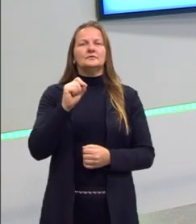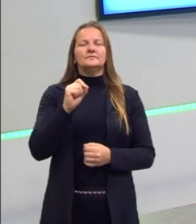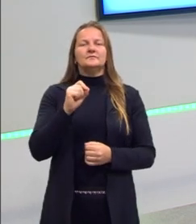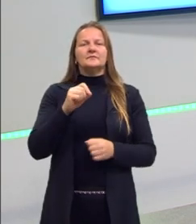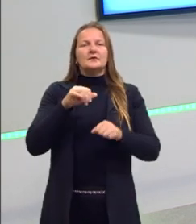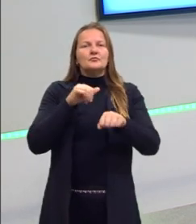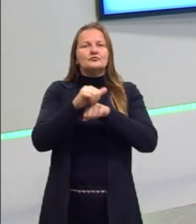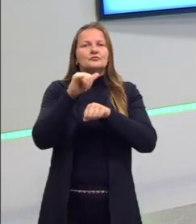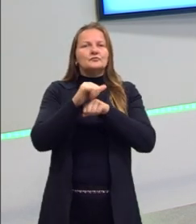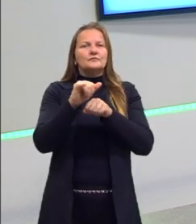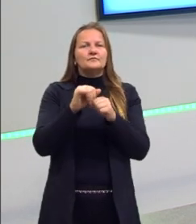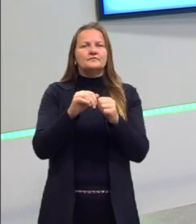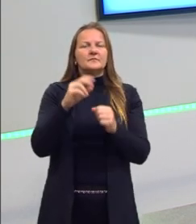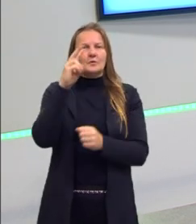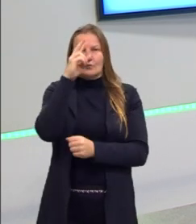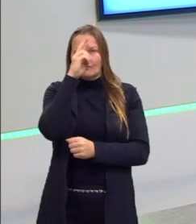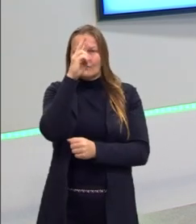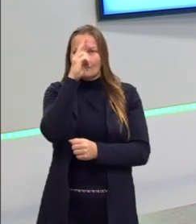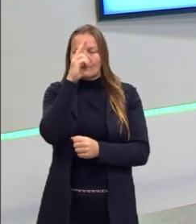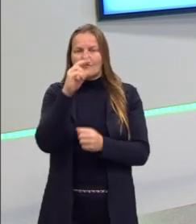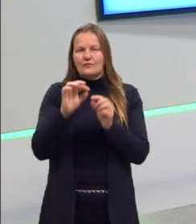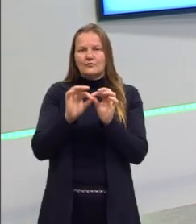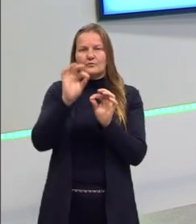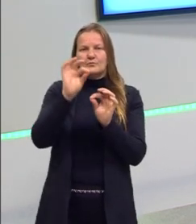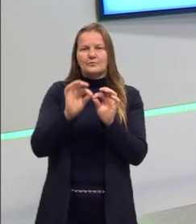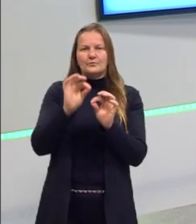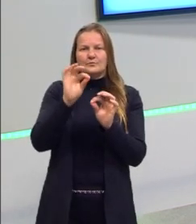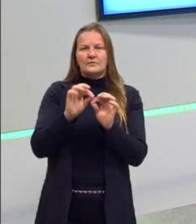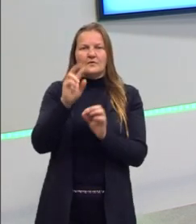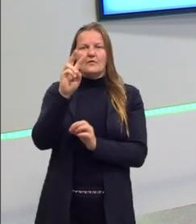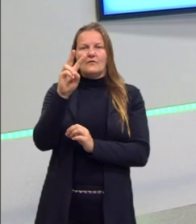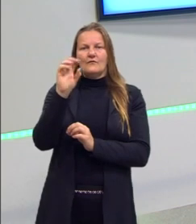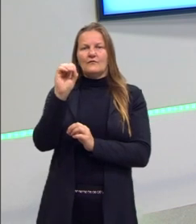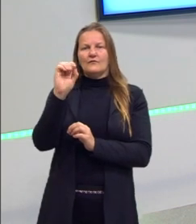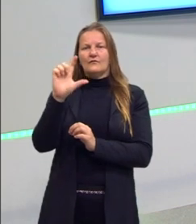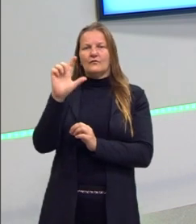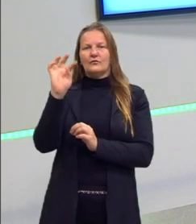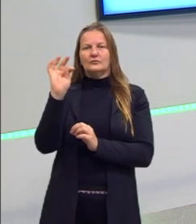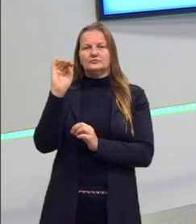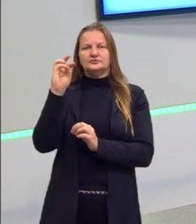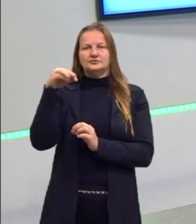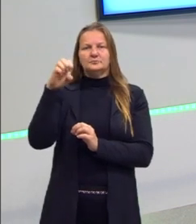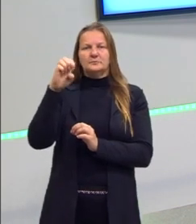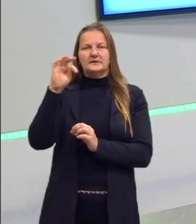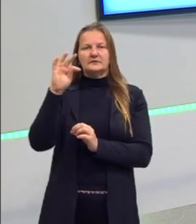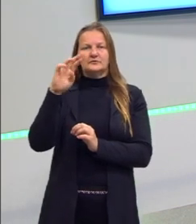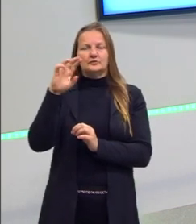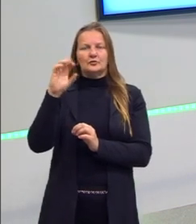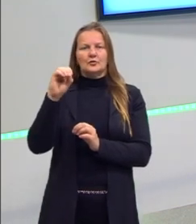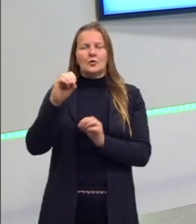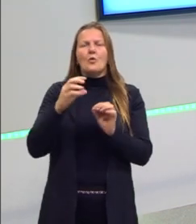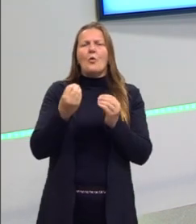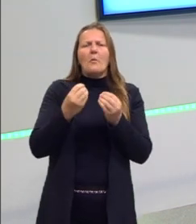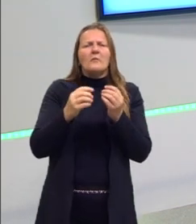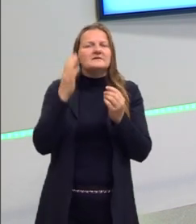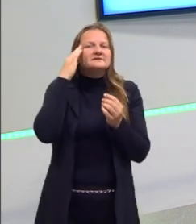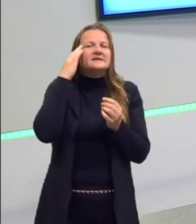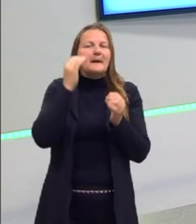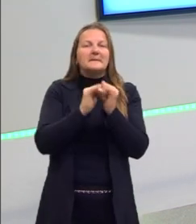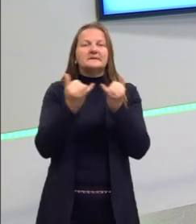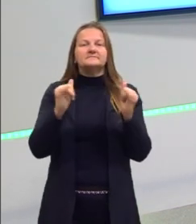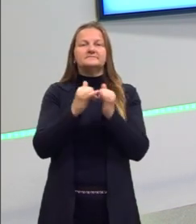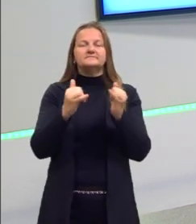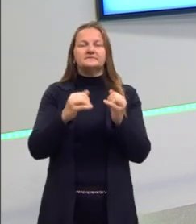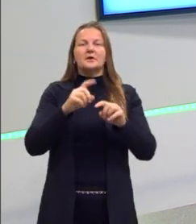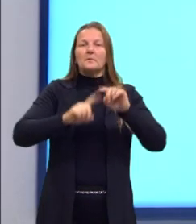que que que aquele voltímetro ele que que ele tá fazendo né então medidores elétricos os medidores a